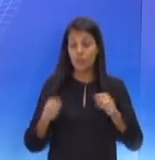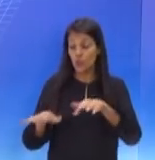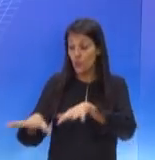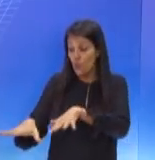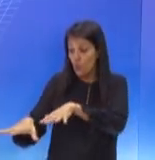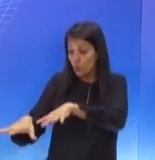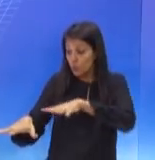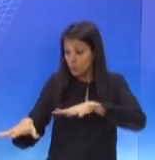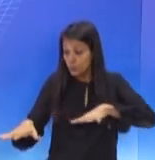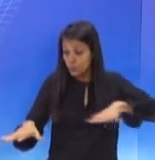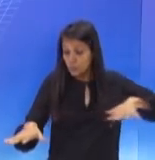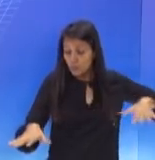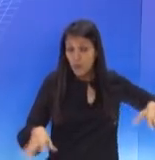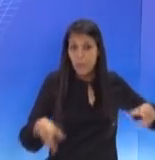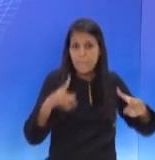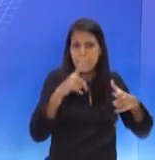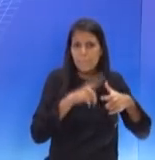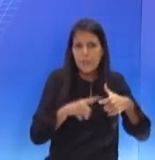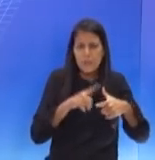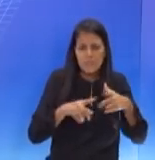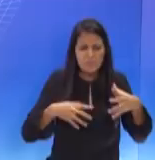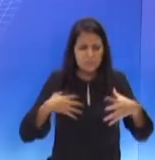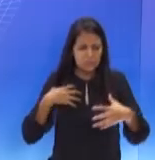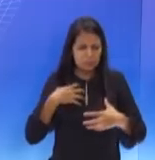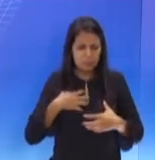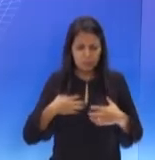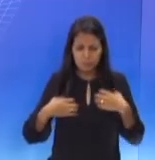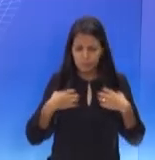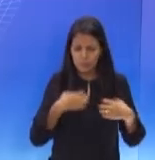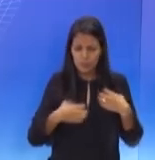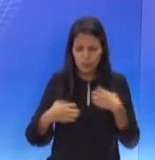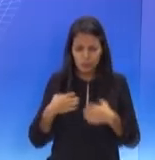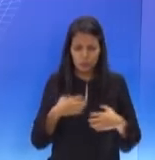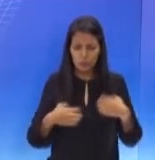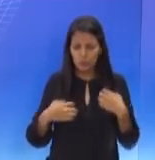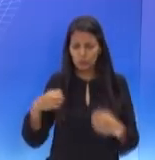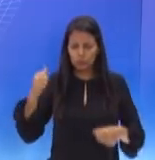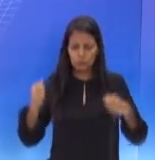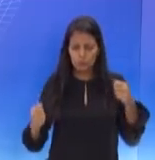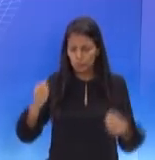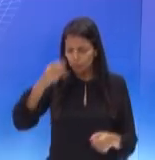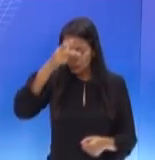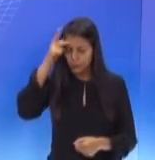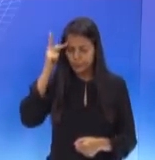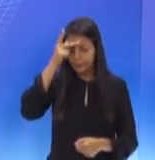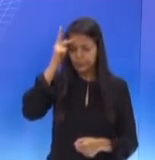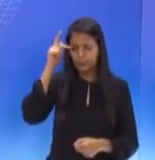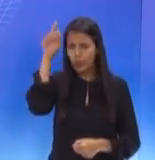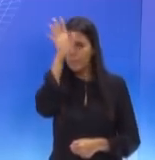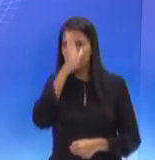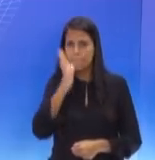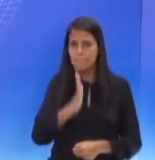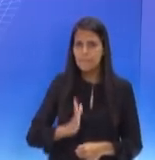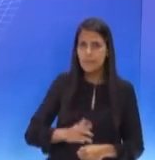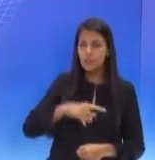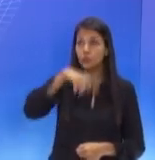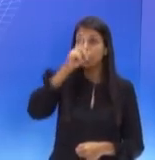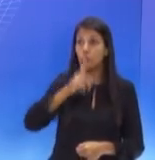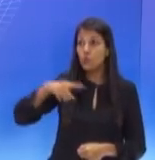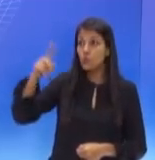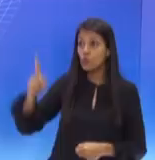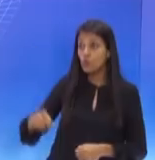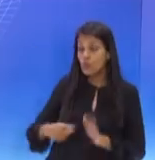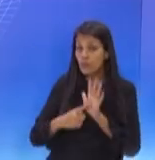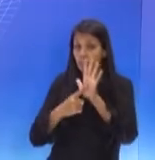um problema que aflige todos os dias milhares de motoristas brasileiros. O gráfico ilustra